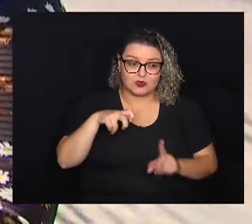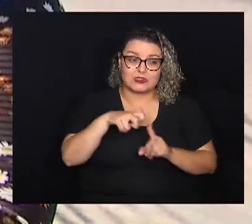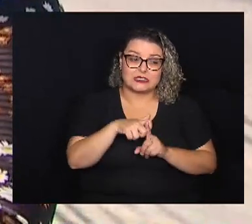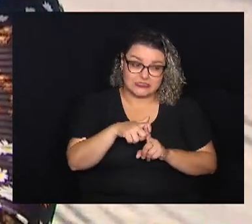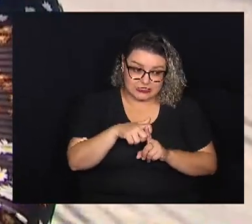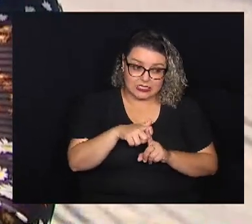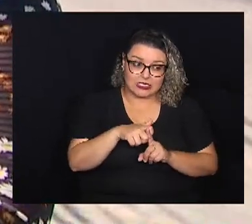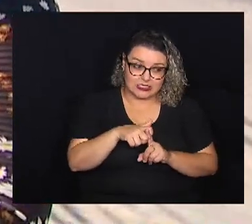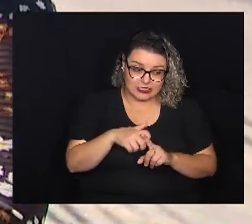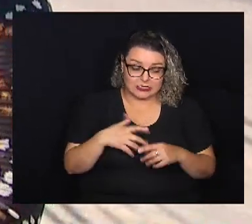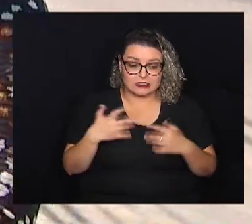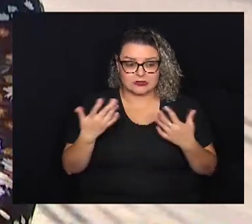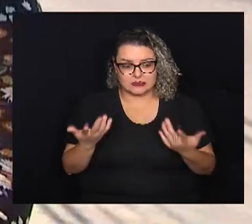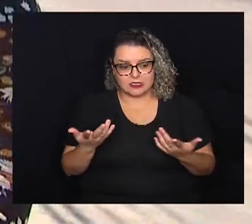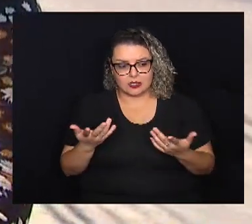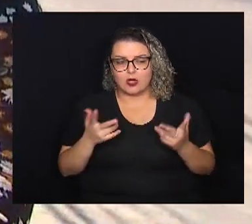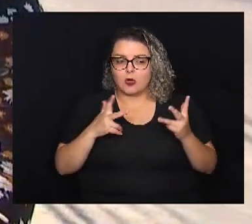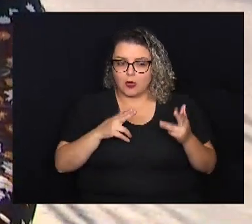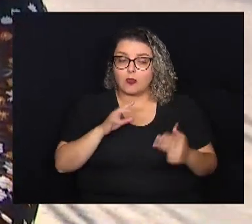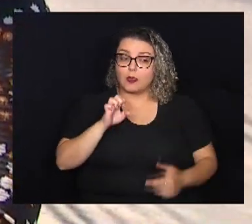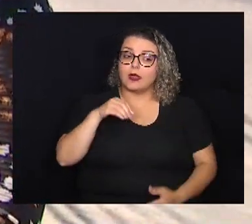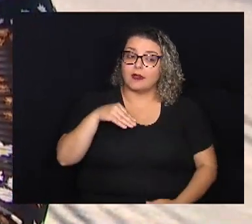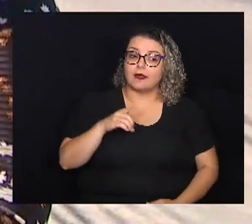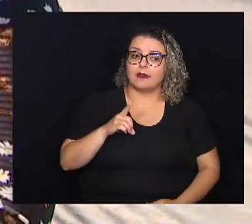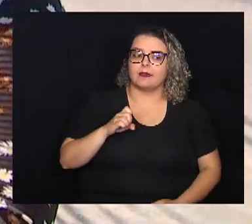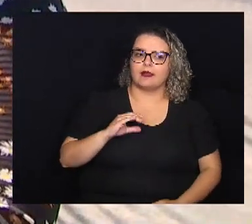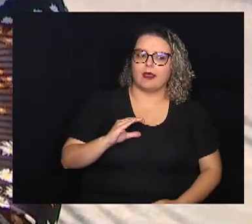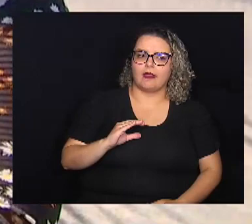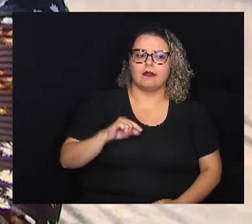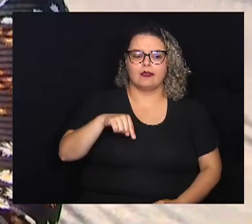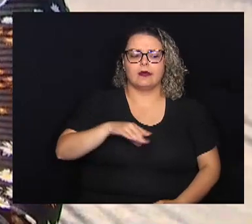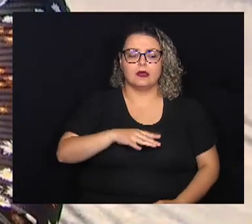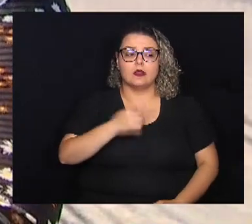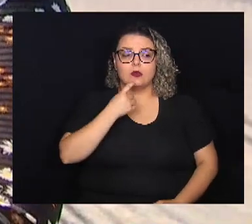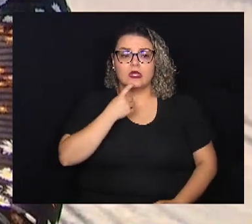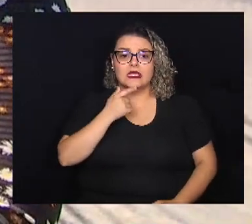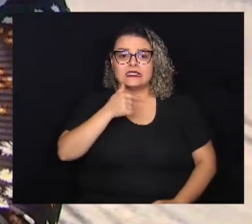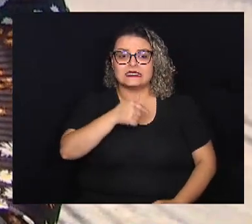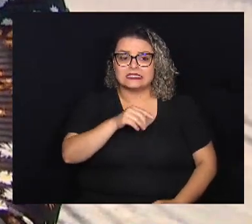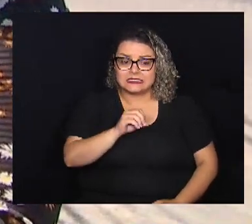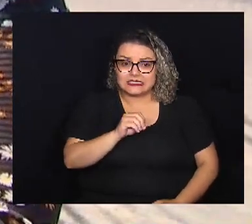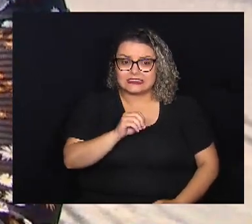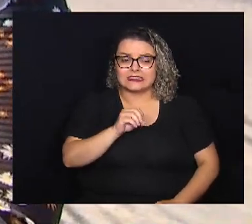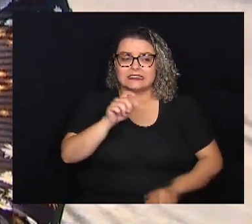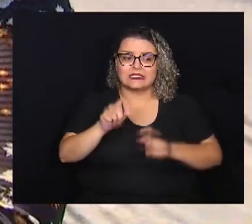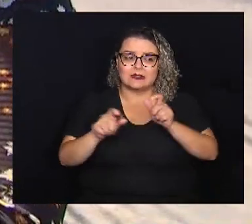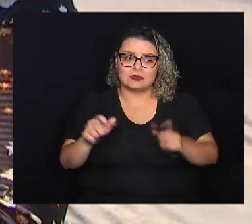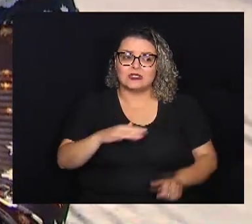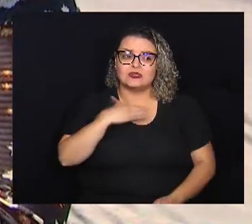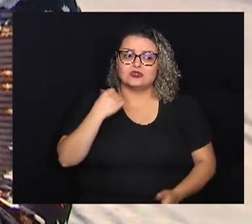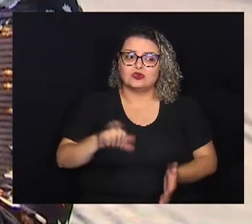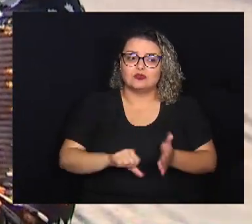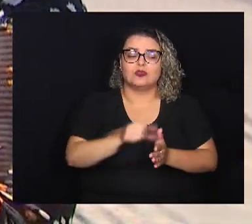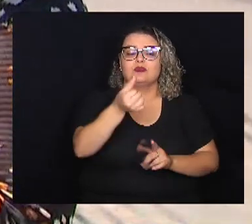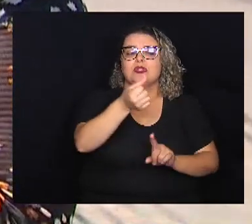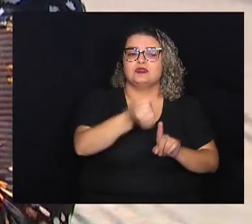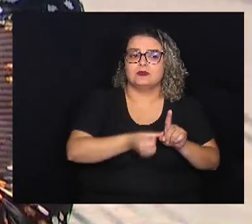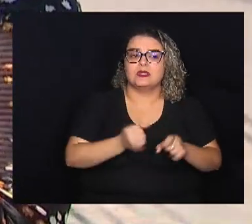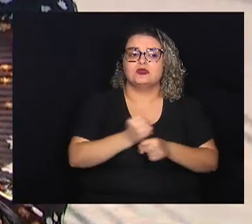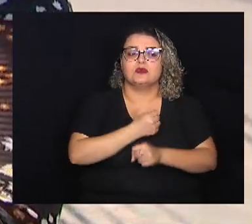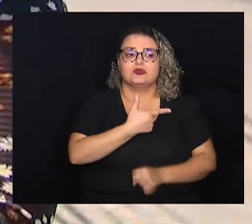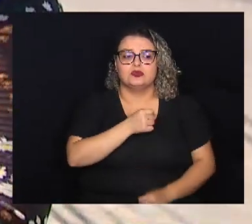né? De acordo com a INDEC, aqui, Campinas aponta 70 vidas perdidas no primeiro semestre de 2023,